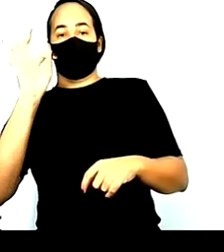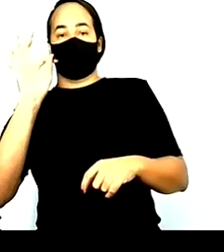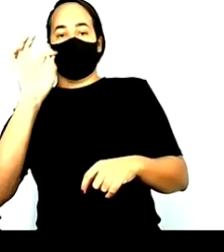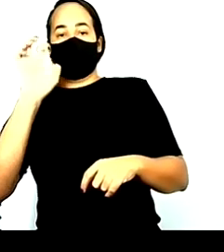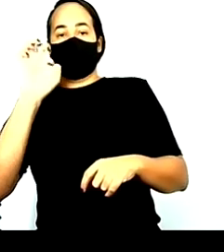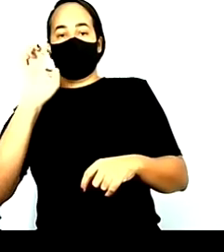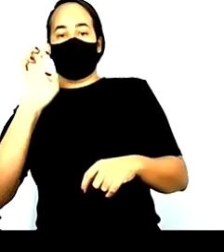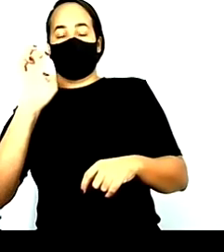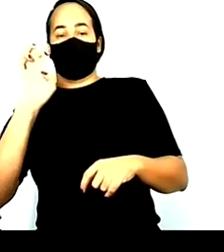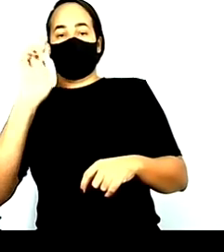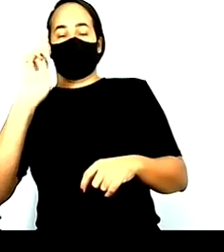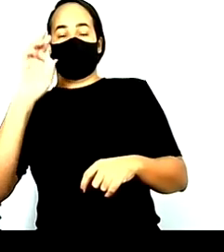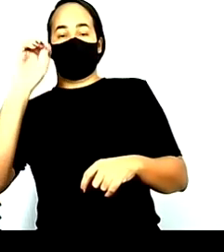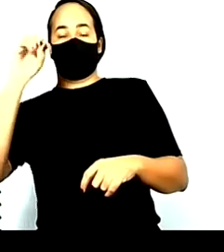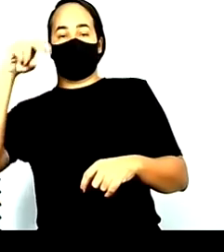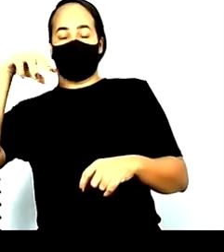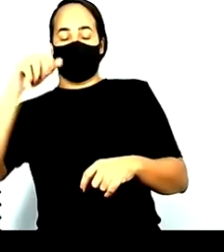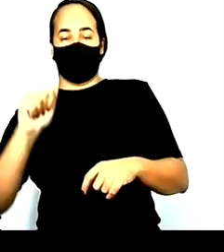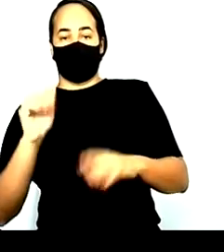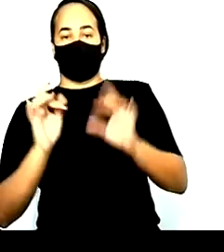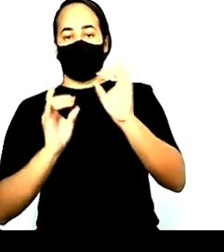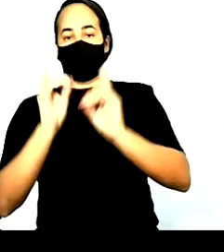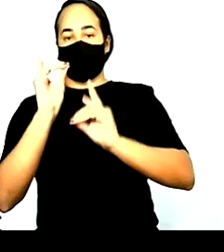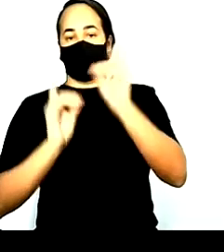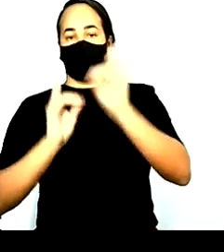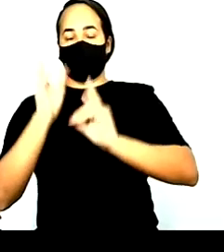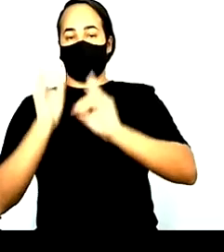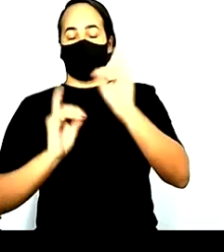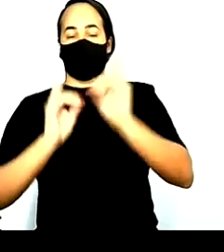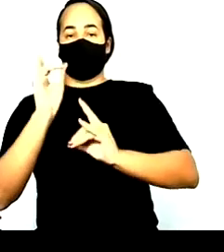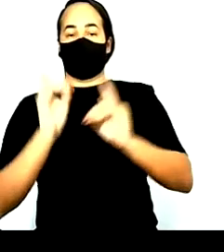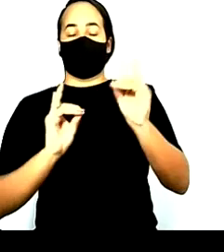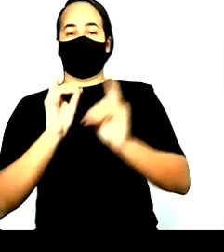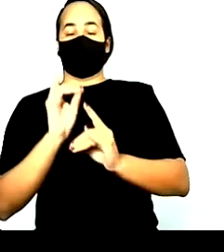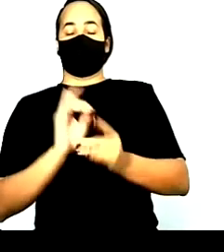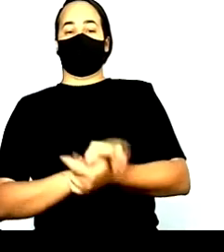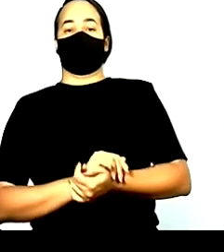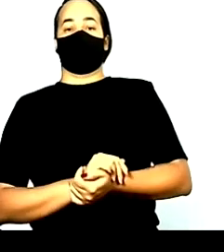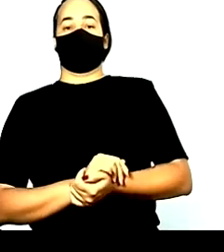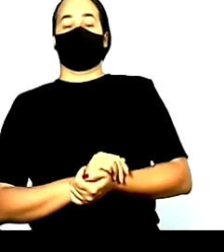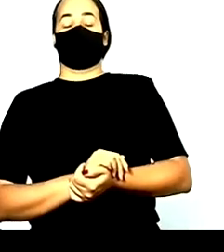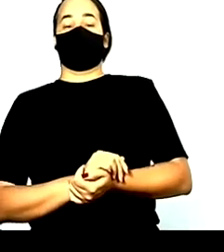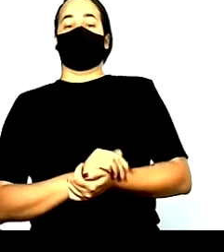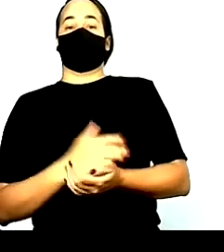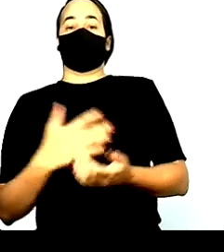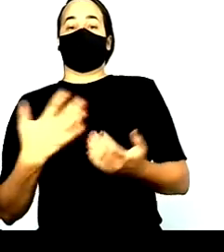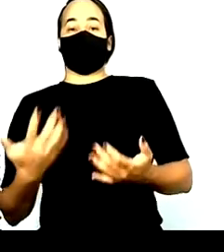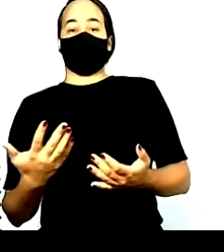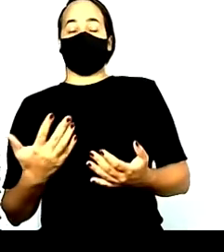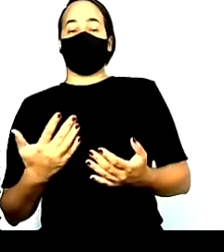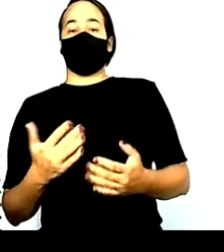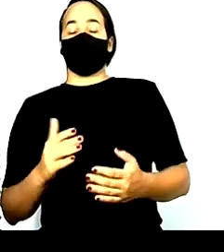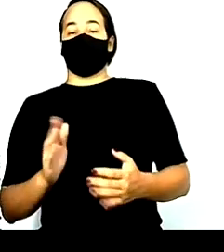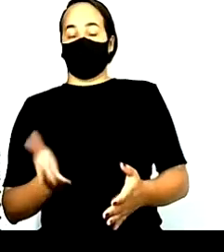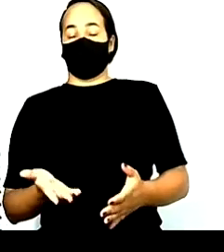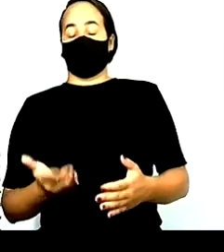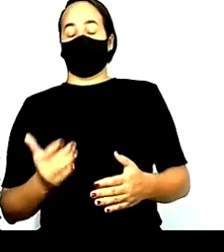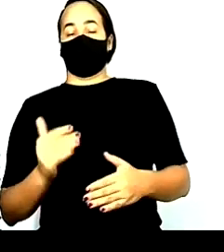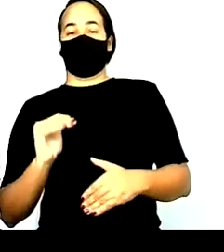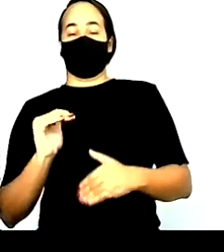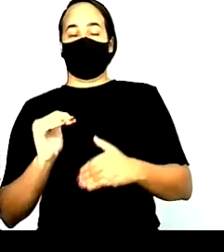armazenadas as células sexuais femininas, os óvulos. Assim, durante a fase fértil da